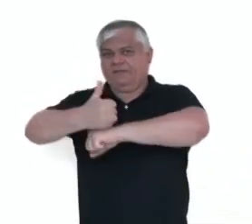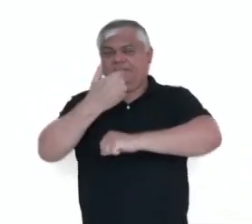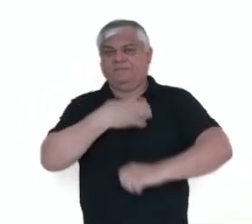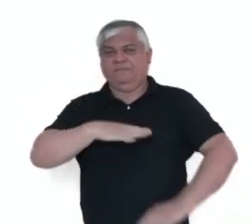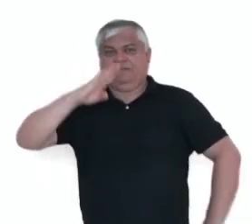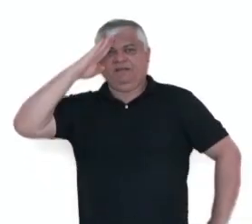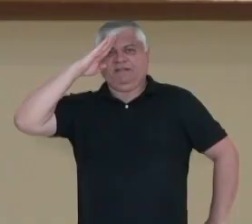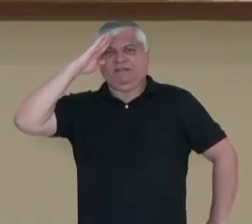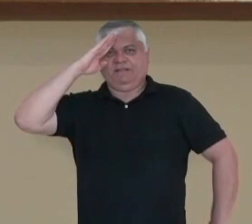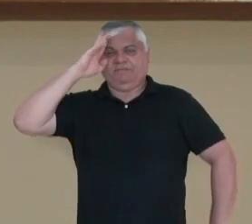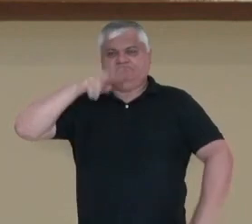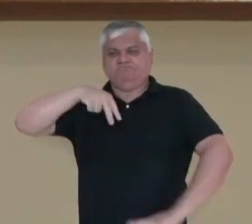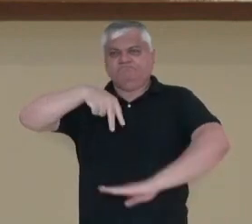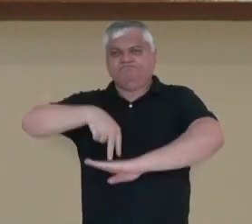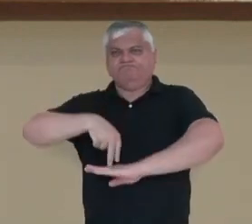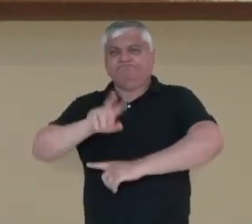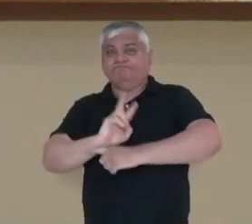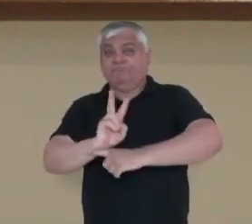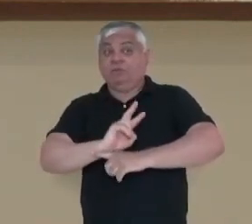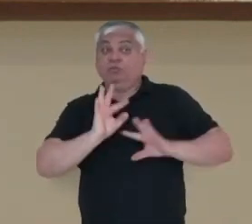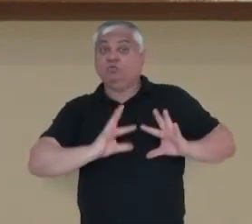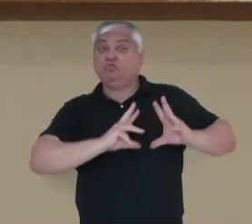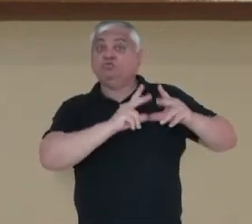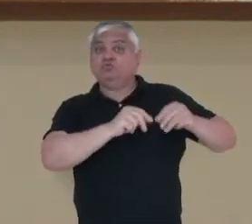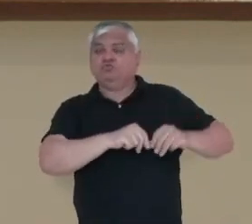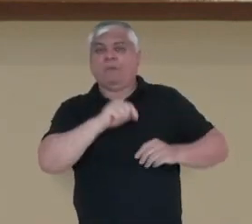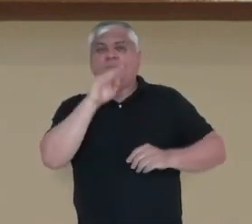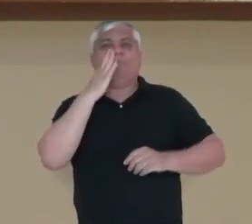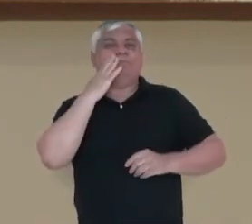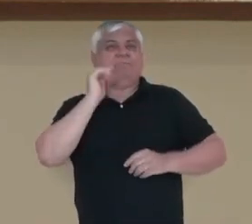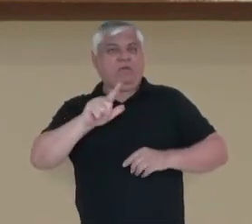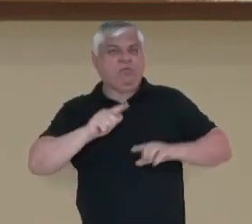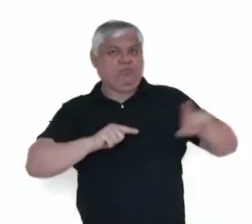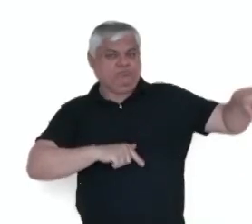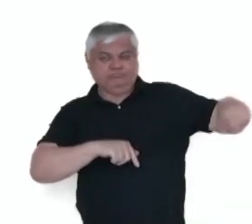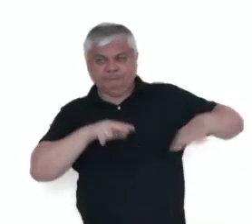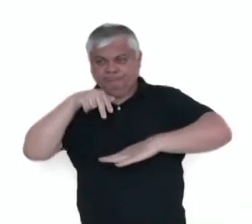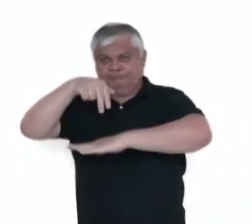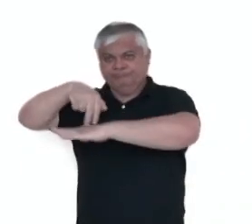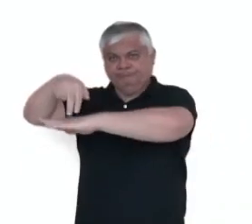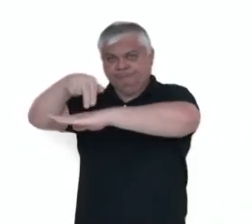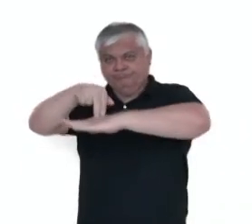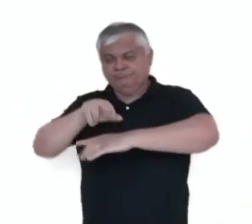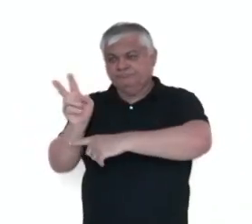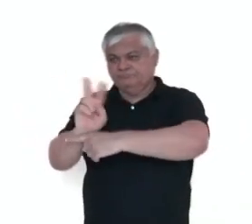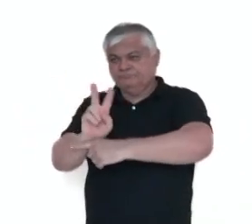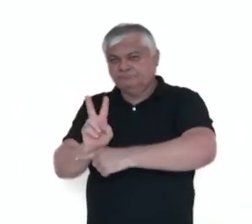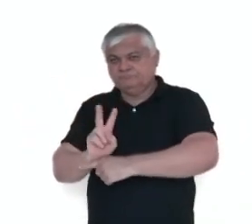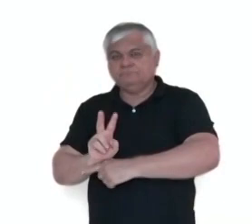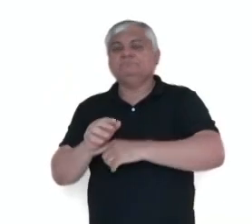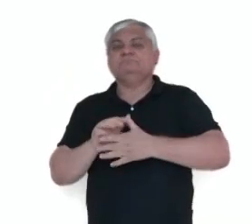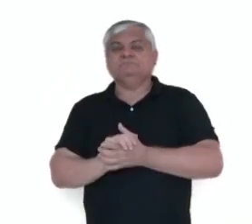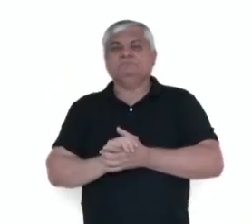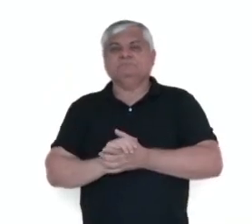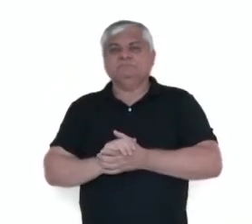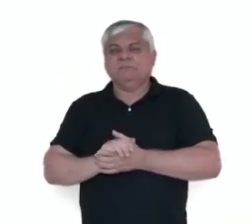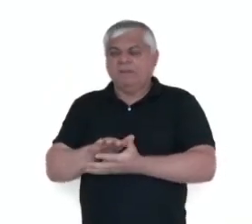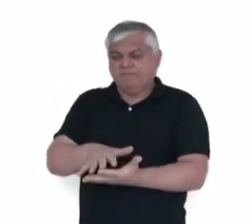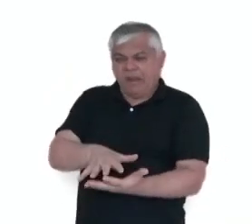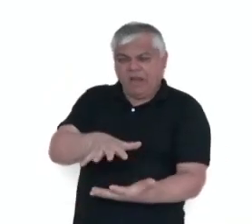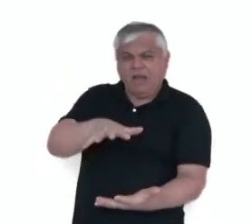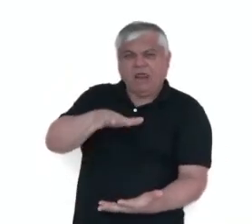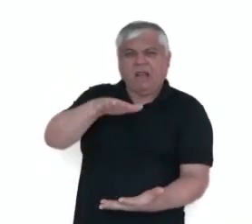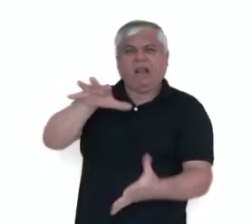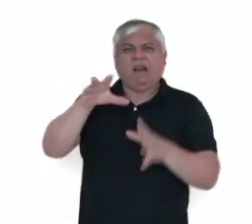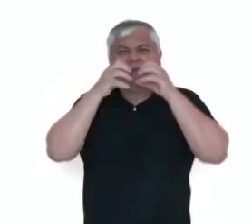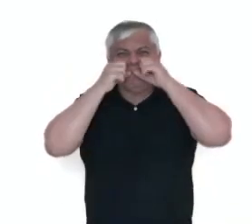todos eles, claro, de origem belga, que tinham como dever obter o máximo possível de marfim e borracha